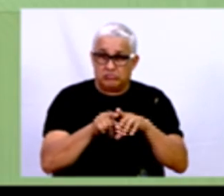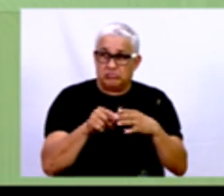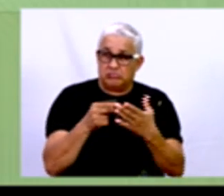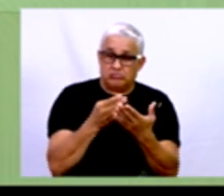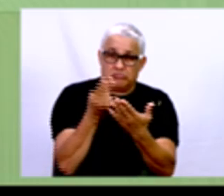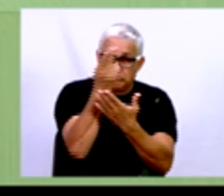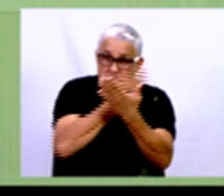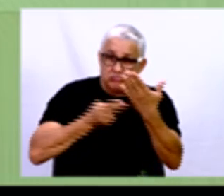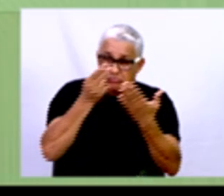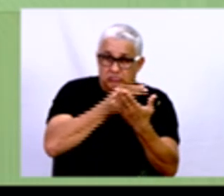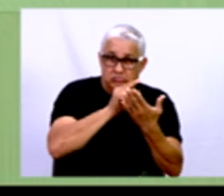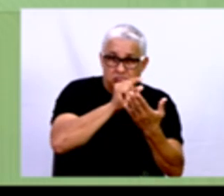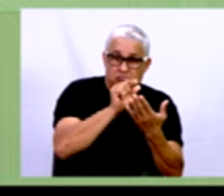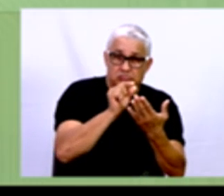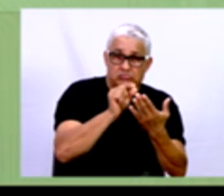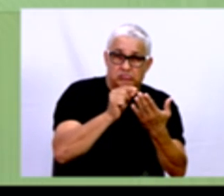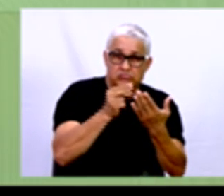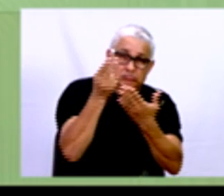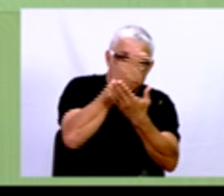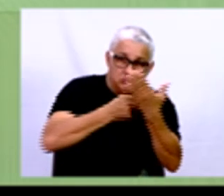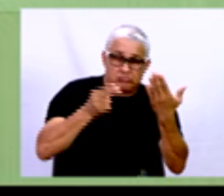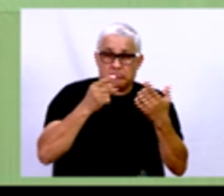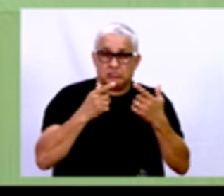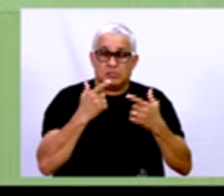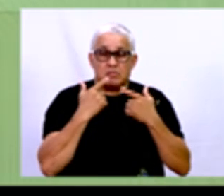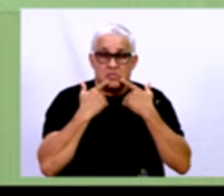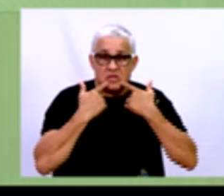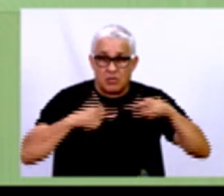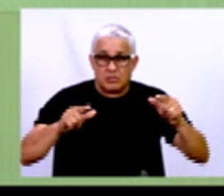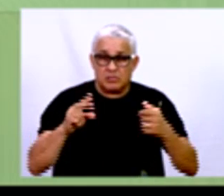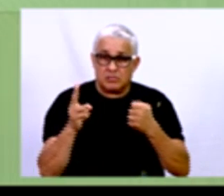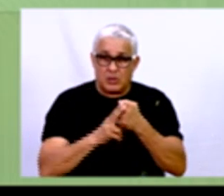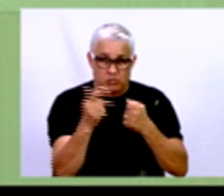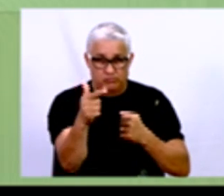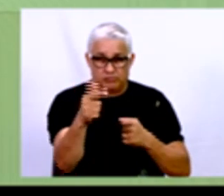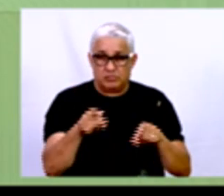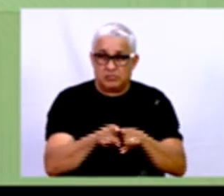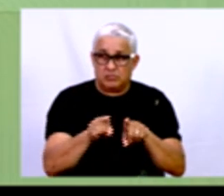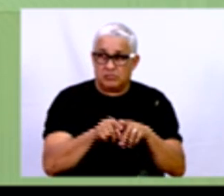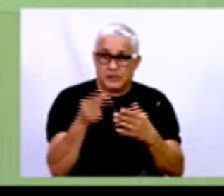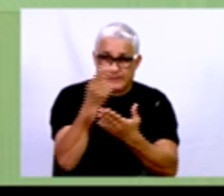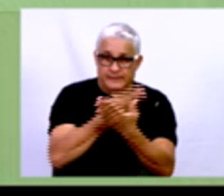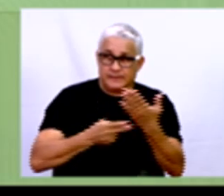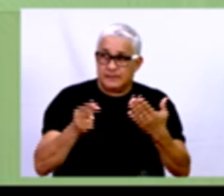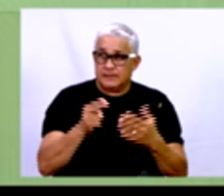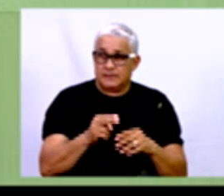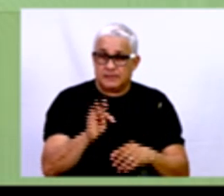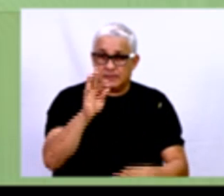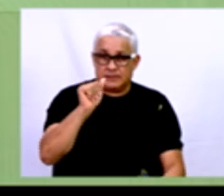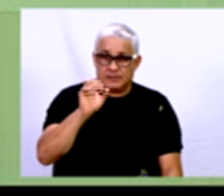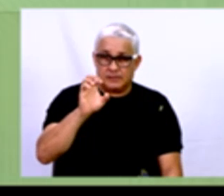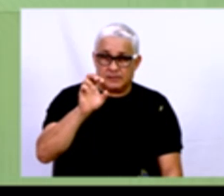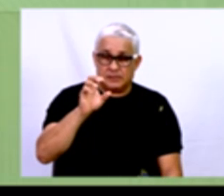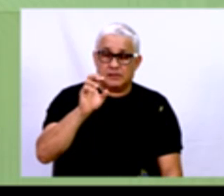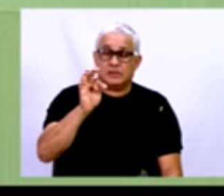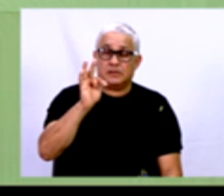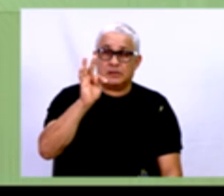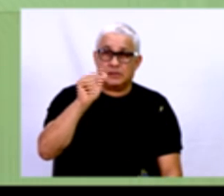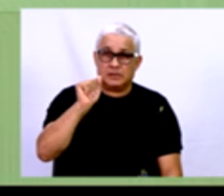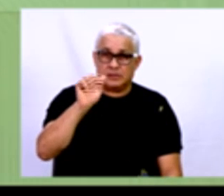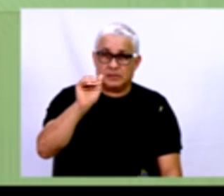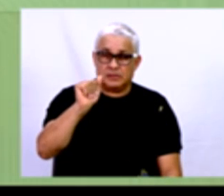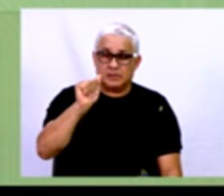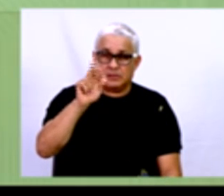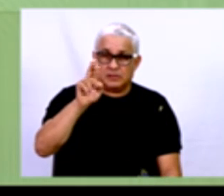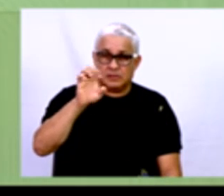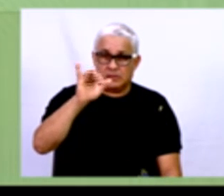das notas musicais caracterizando a linguagem não verbal. Nessa obra de arte da Tarsila do Amaral, nós temos aí